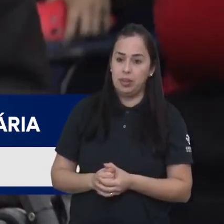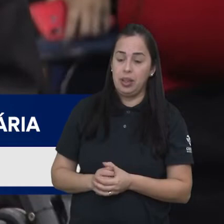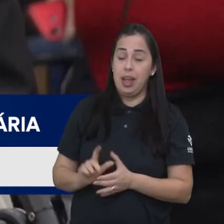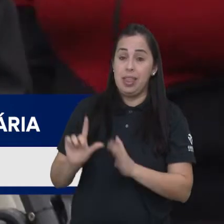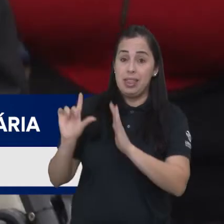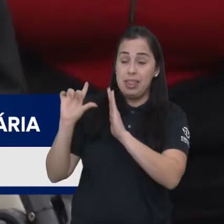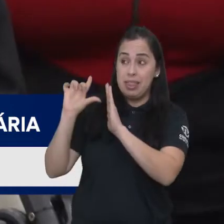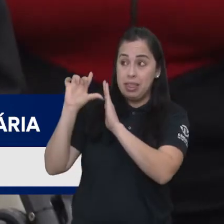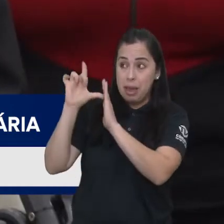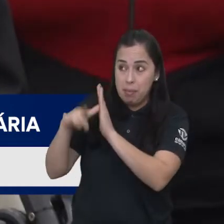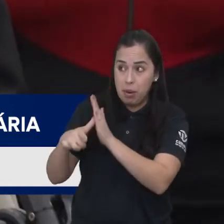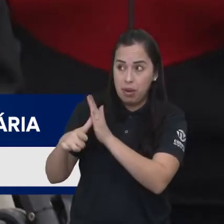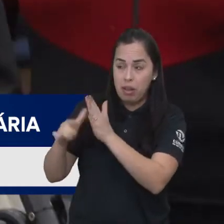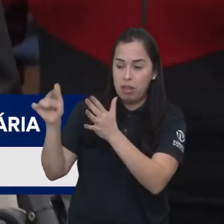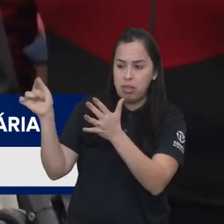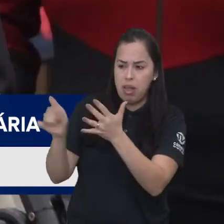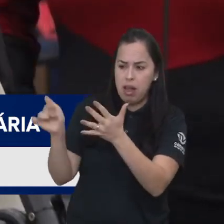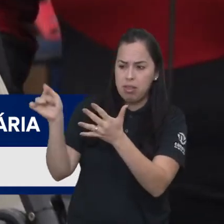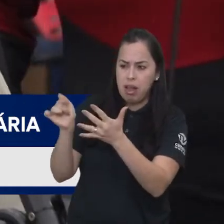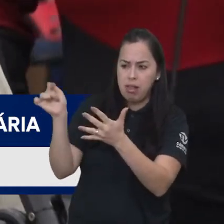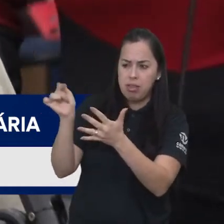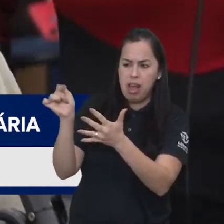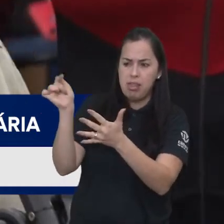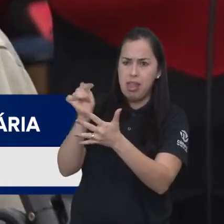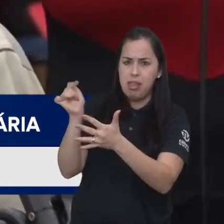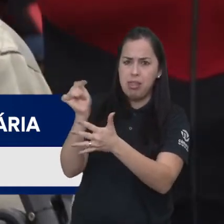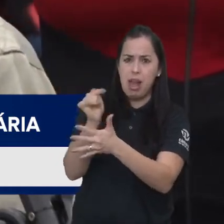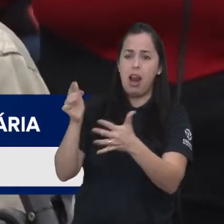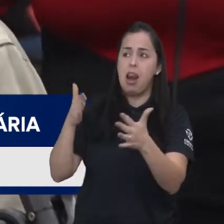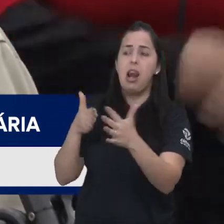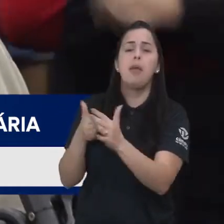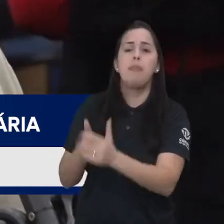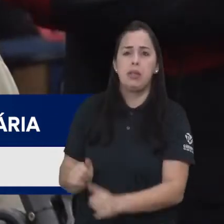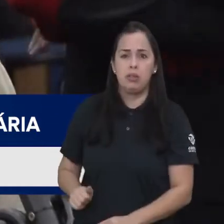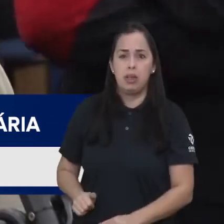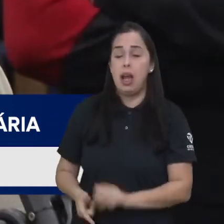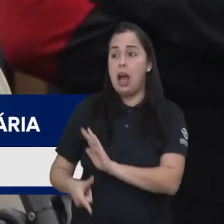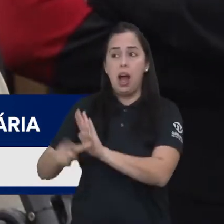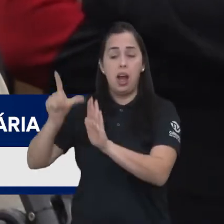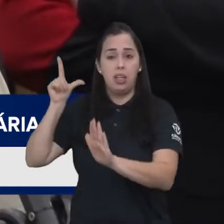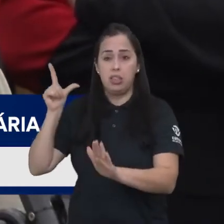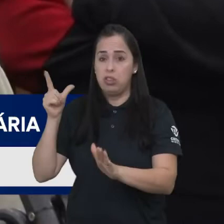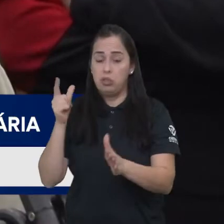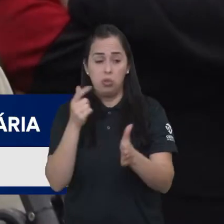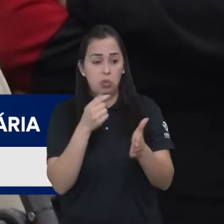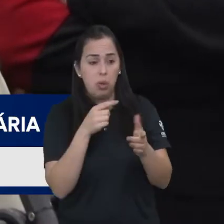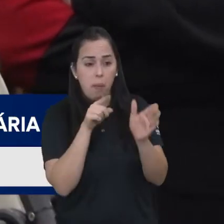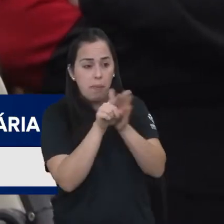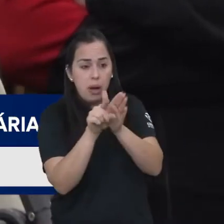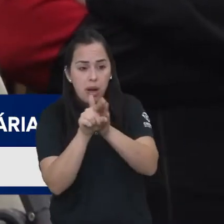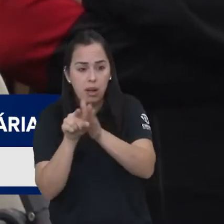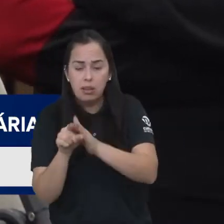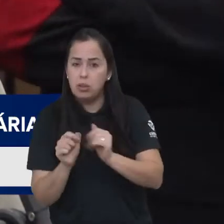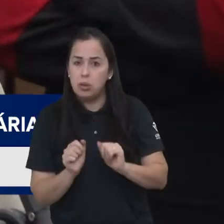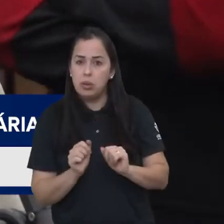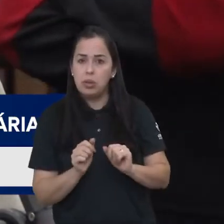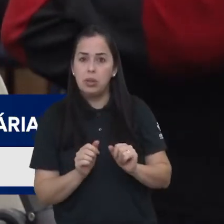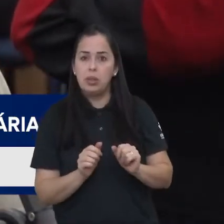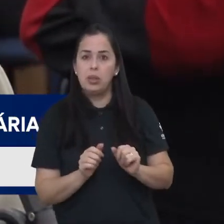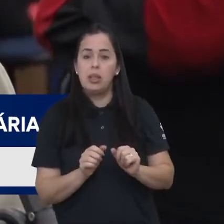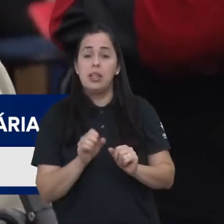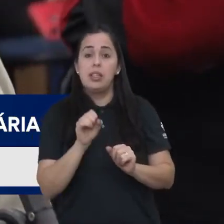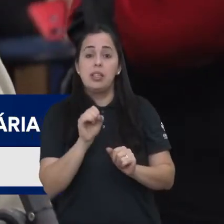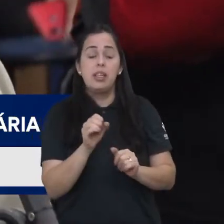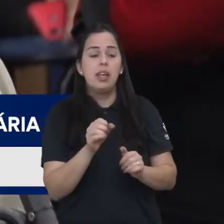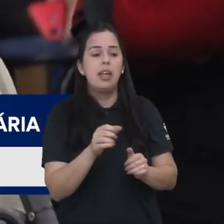obstáculos para não regularizar. Primeiro, ela não fez um estudo social dos moradores para saber se aquele bairro